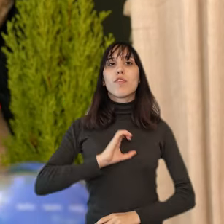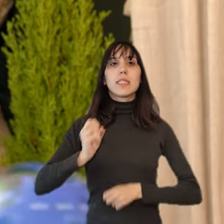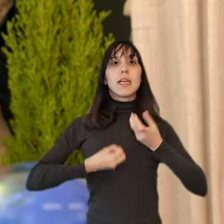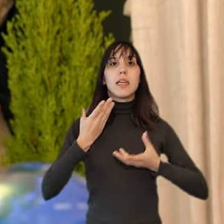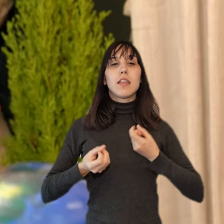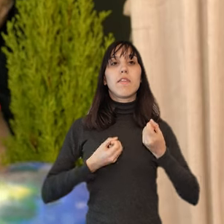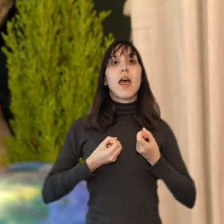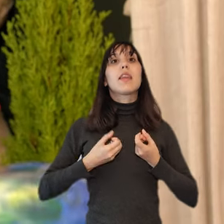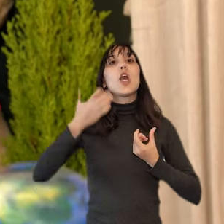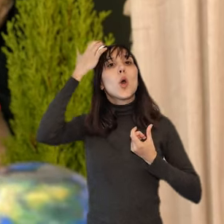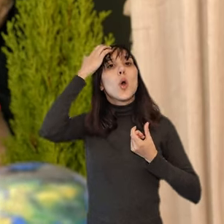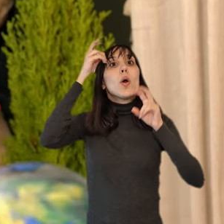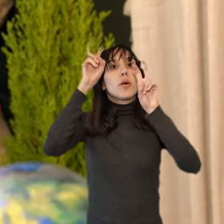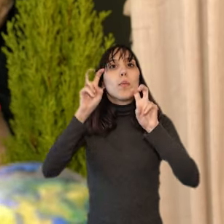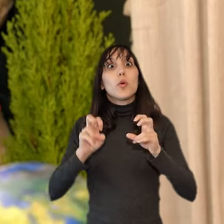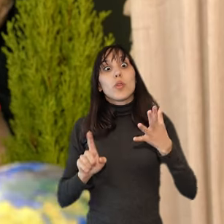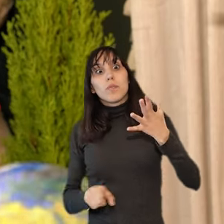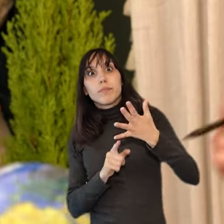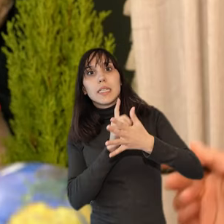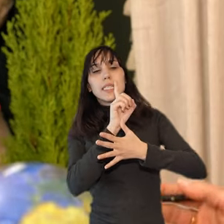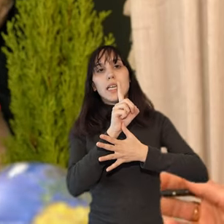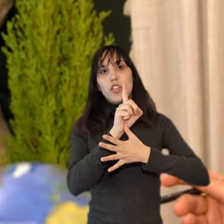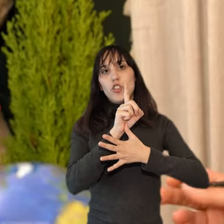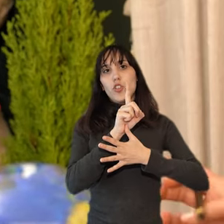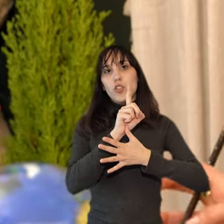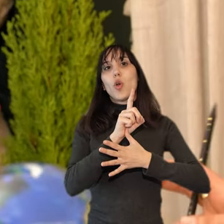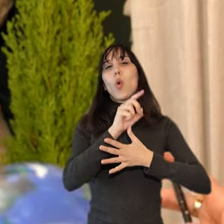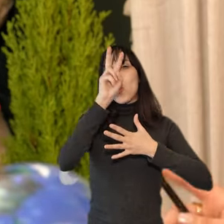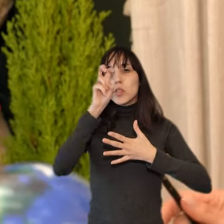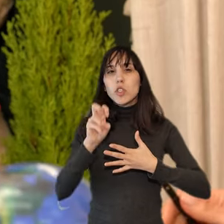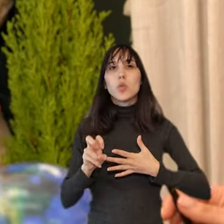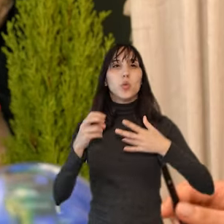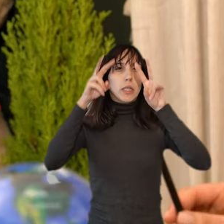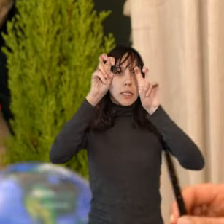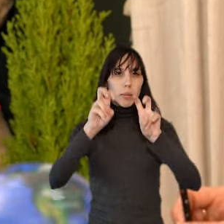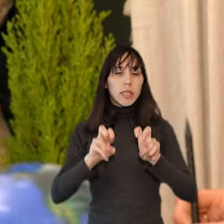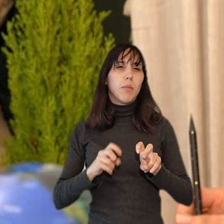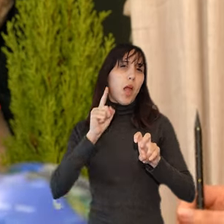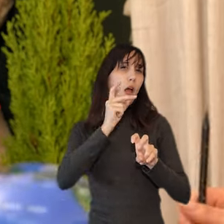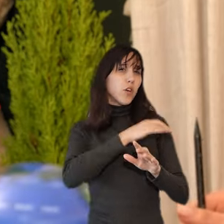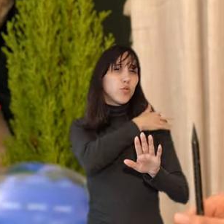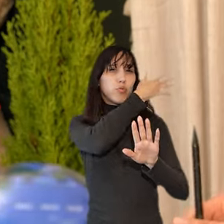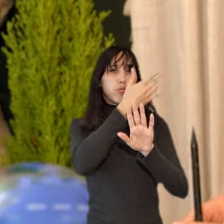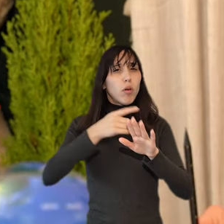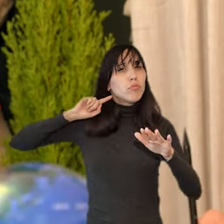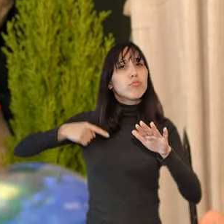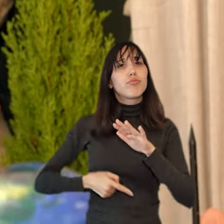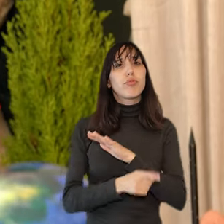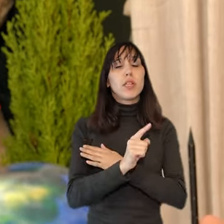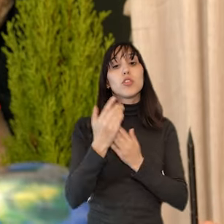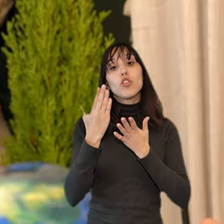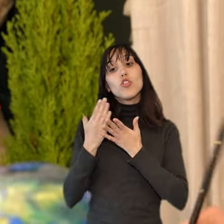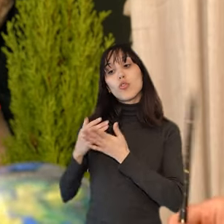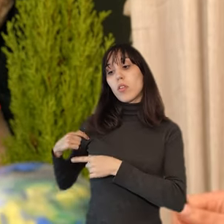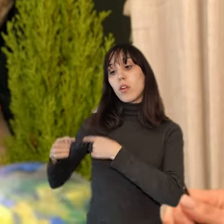Portanto o conteúdo é uma das seis competências que nós desenvolvemos ao longo de todos os seus anos na clonlara Portanto o conteúdo que é aquilo que nas